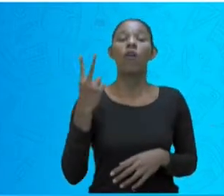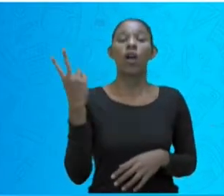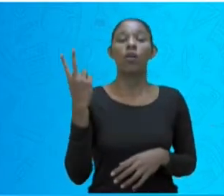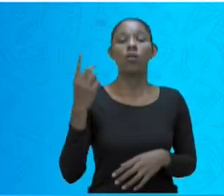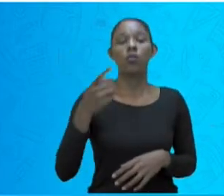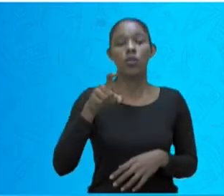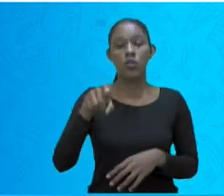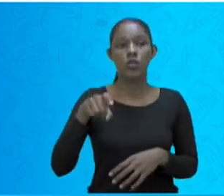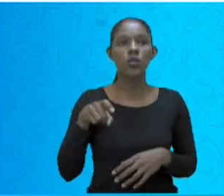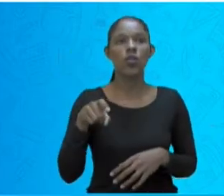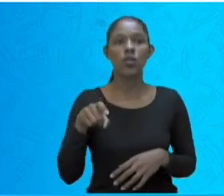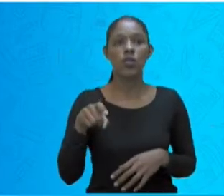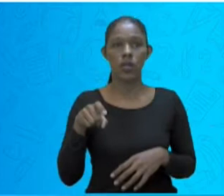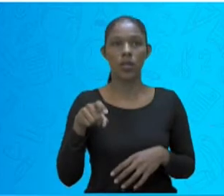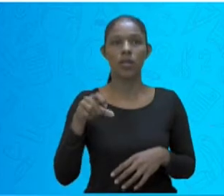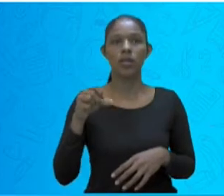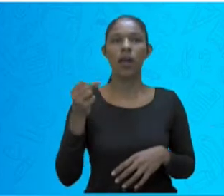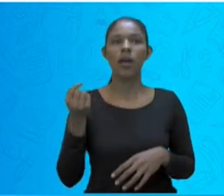terreno quadrado?